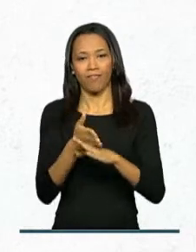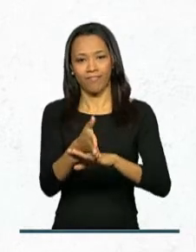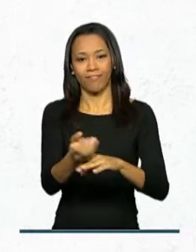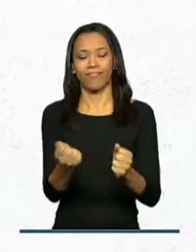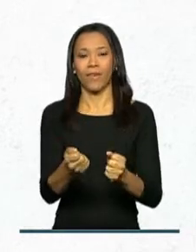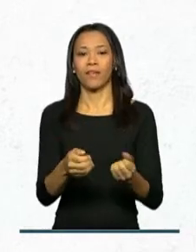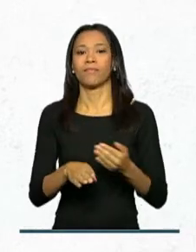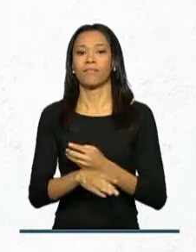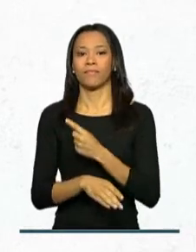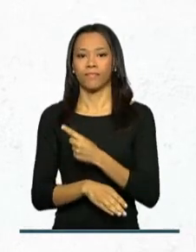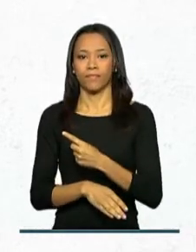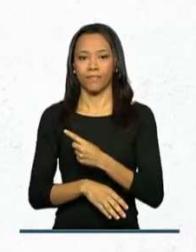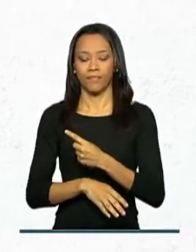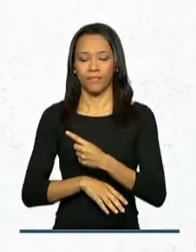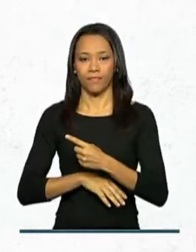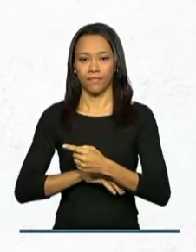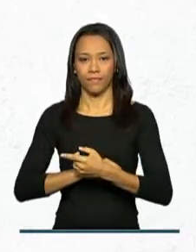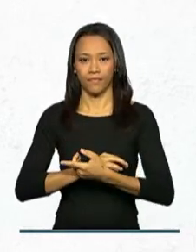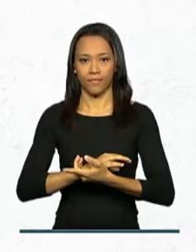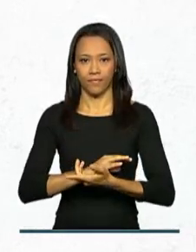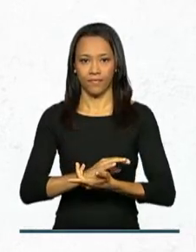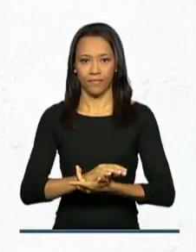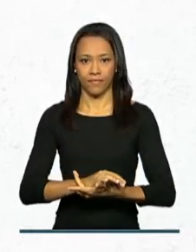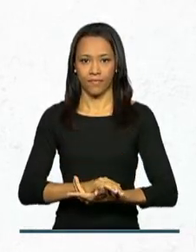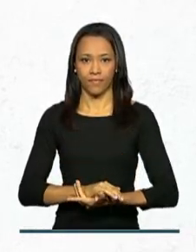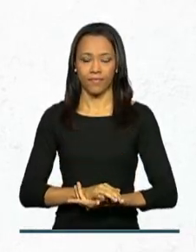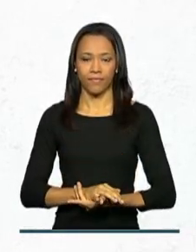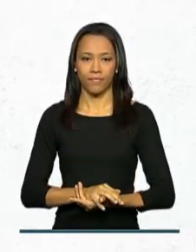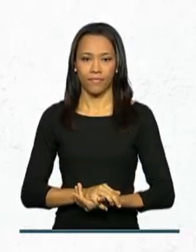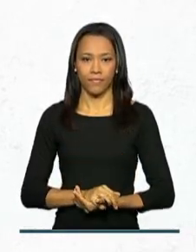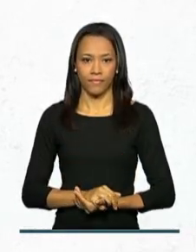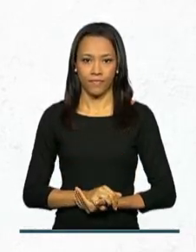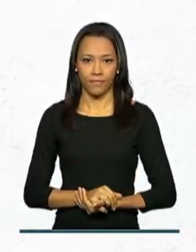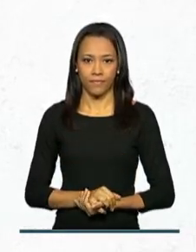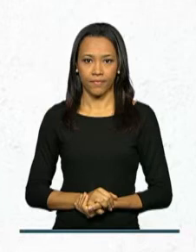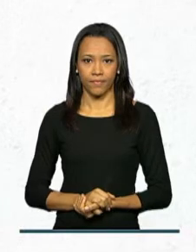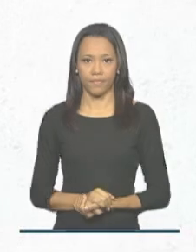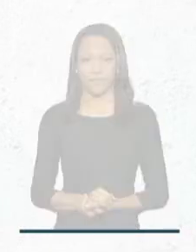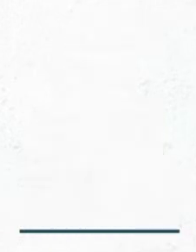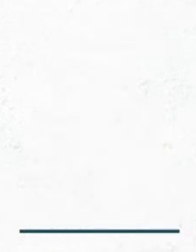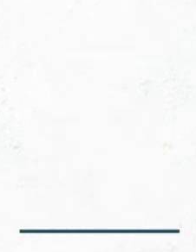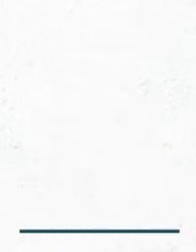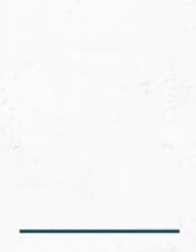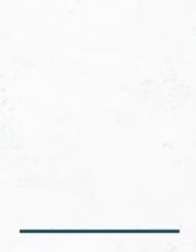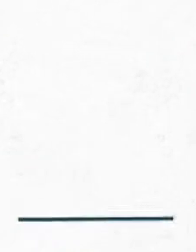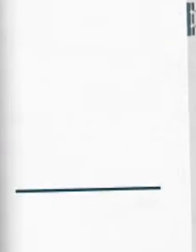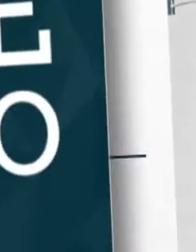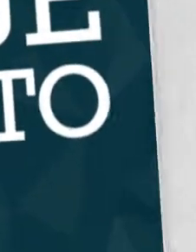receita.fazenda.gov.br/simplesnacional.